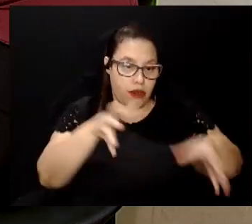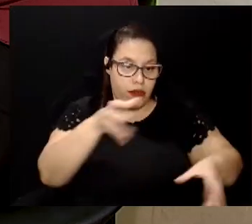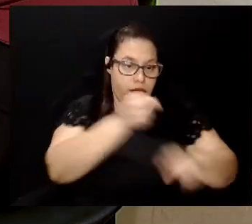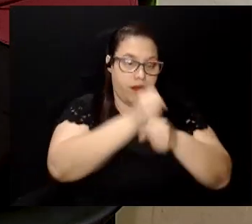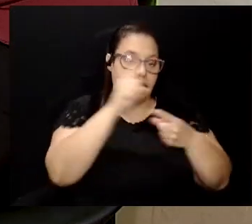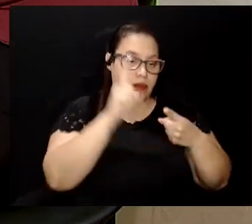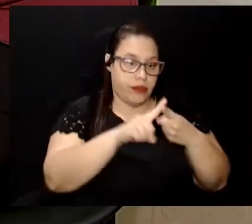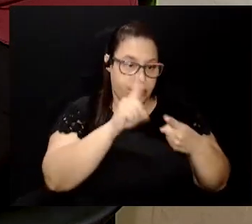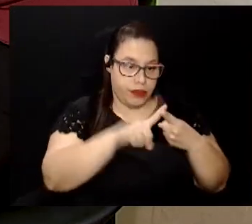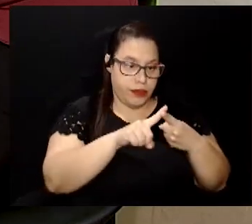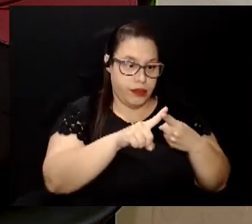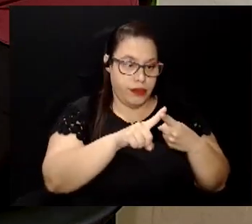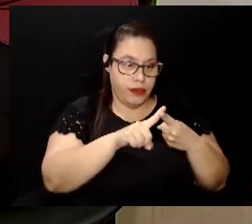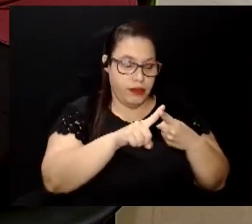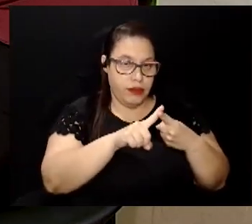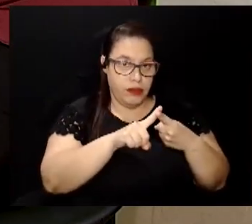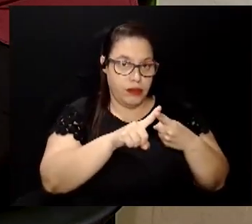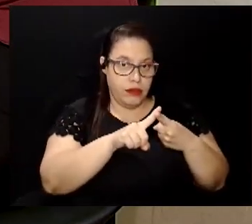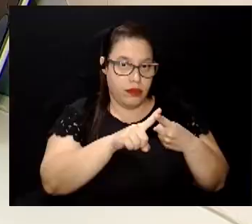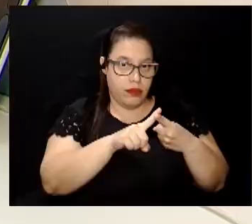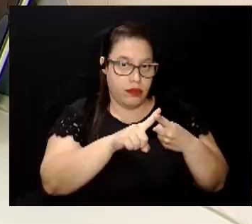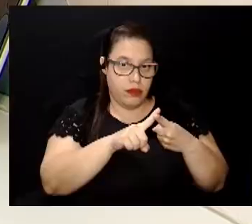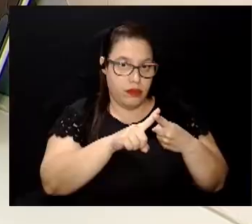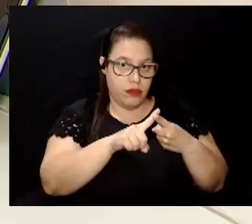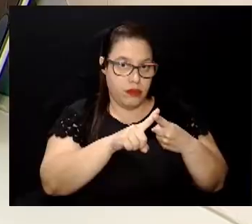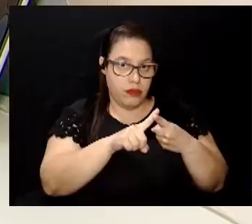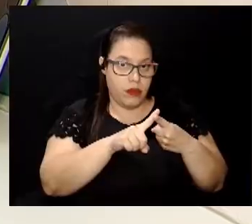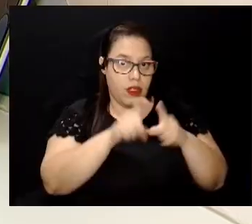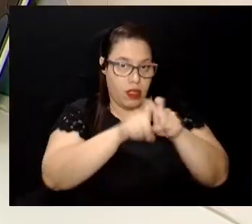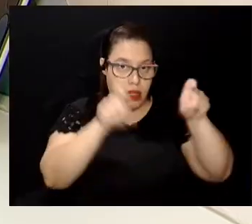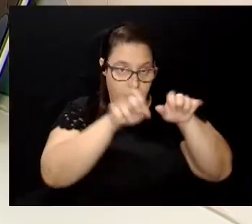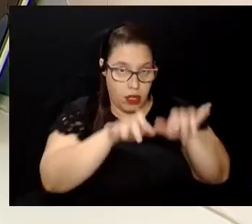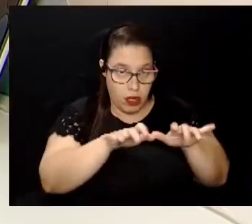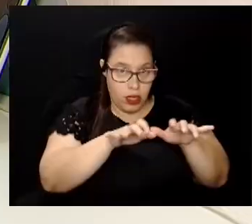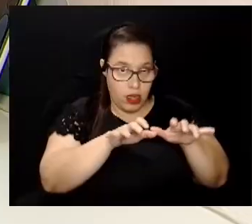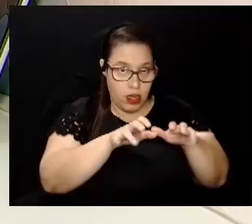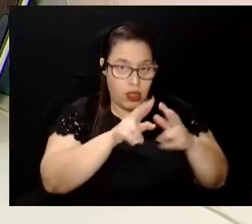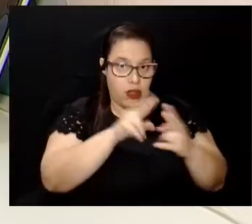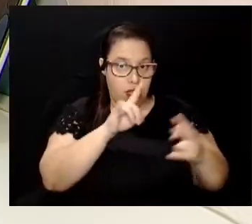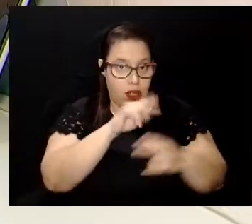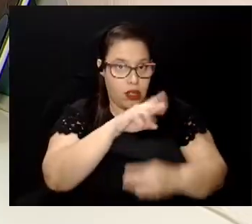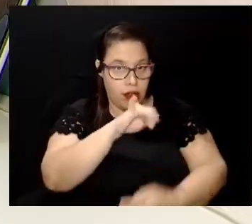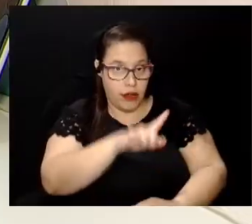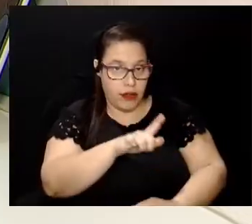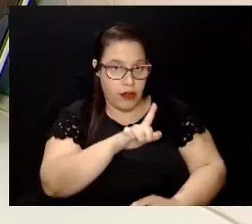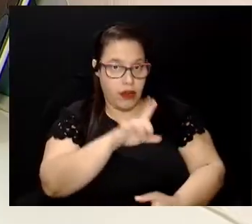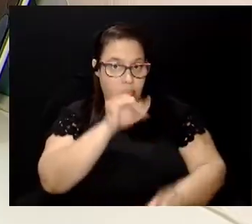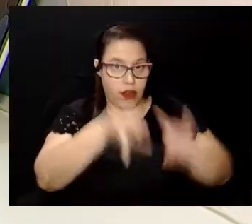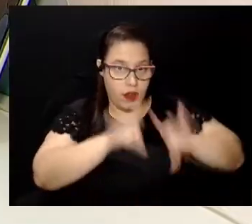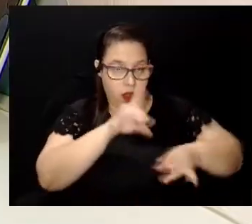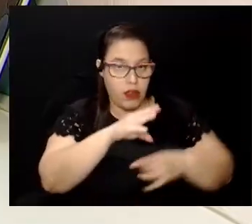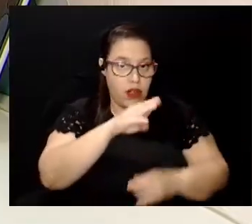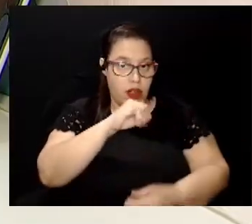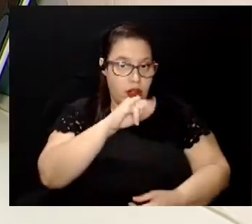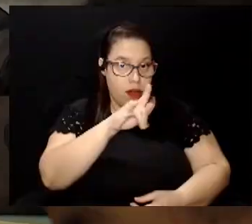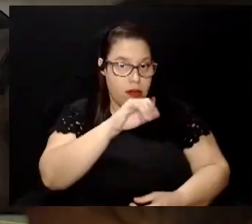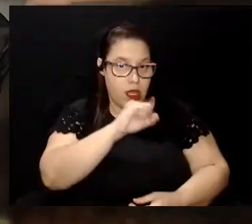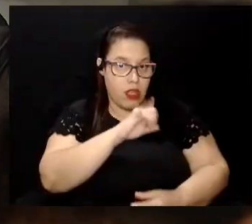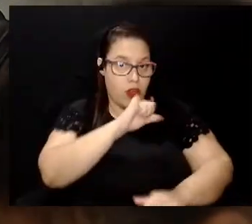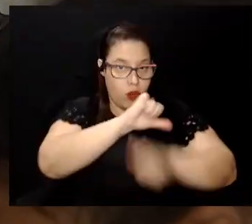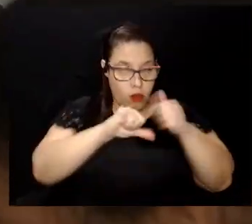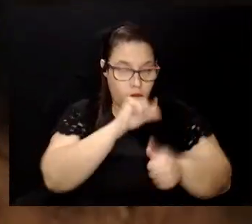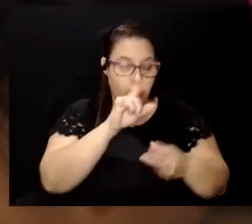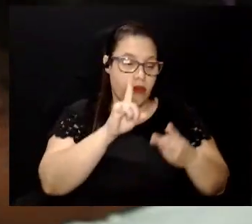inserção à informática, ao mundo digital, né, que é a nossa oficina Bytes de Mudanças. E aí a gente tem a oficina de